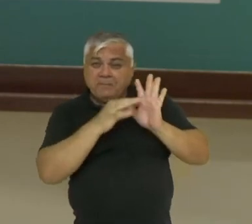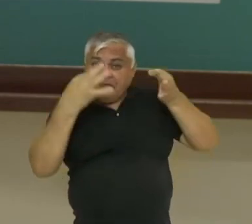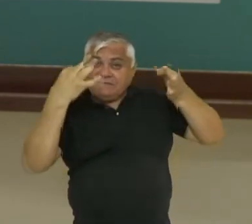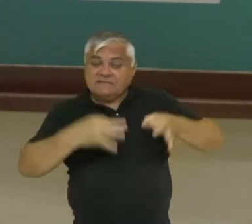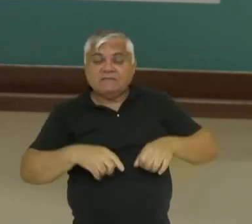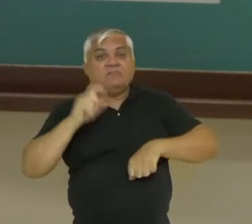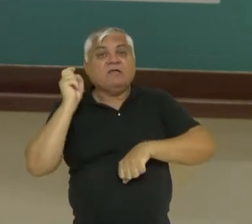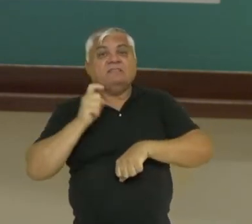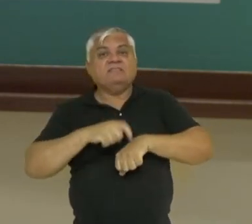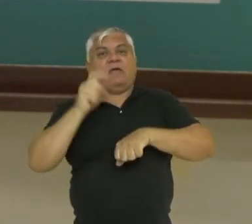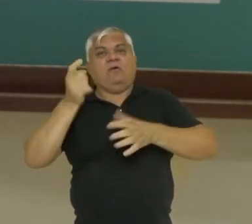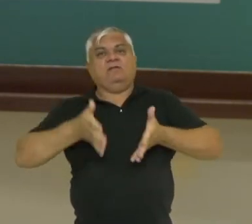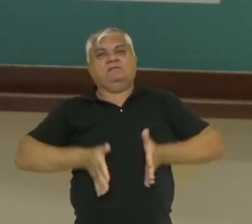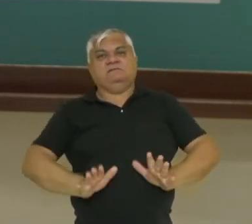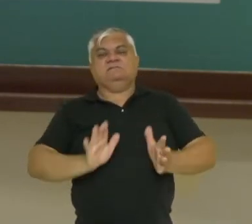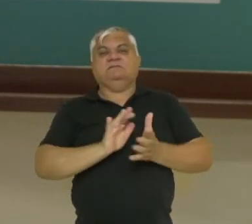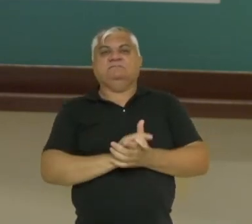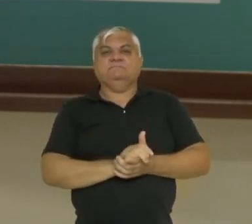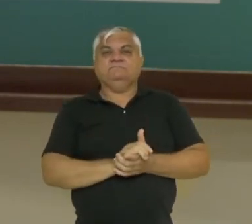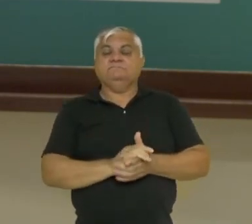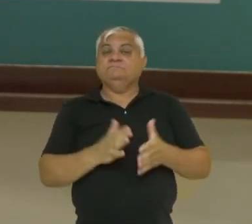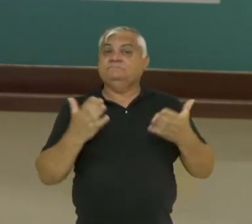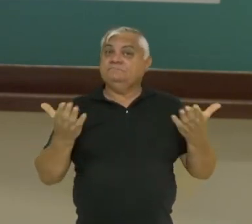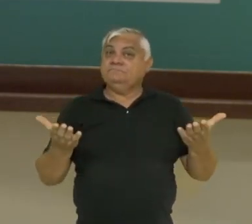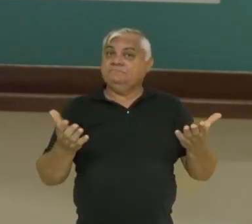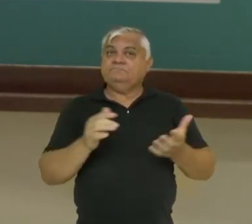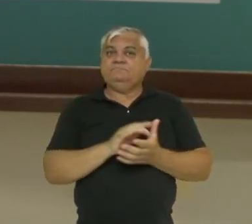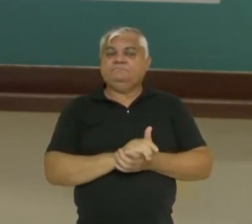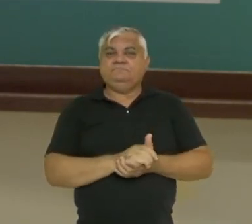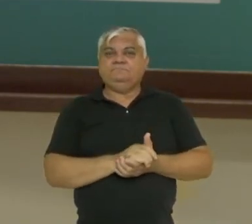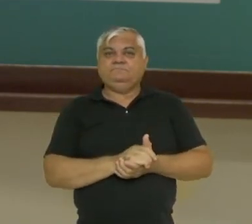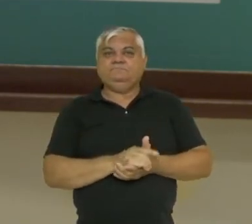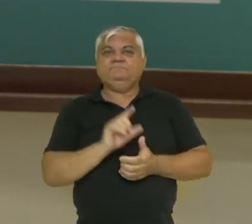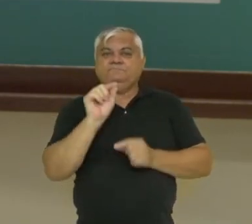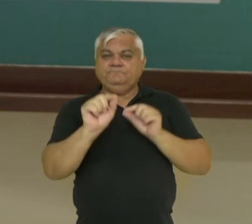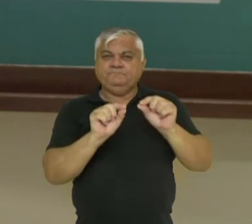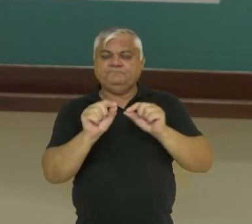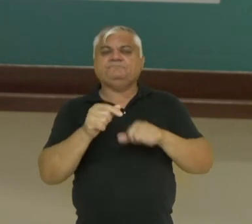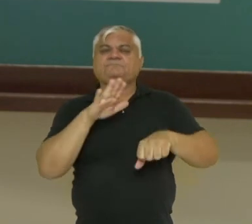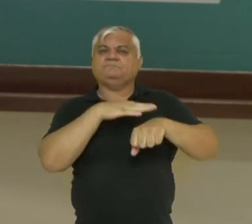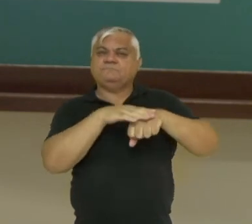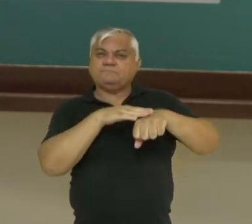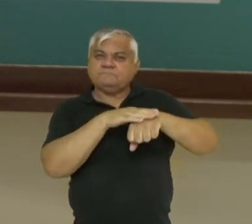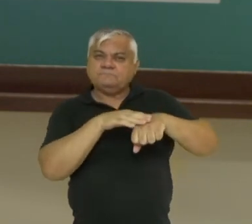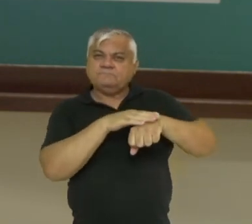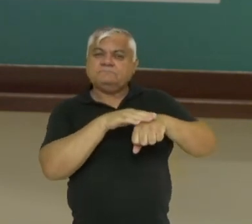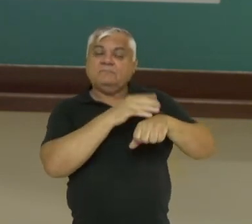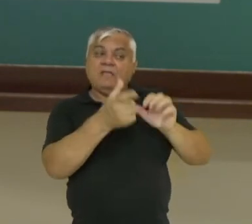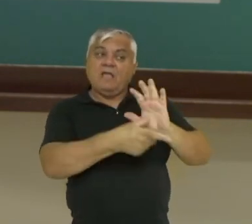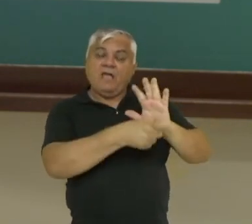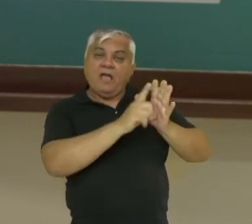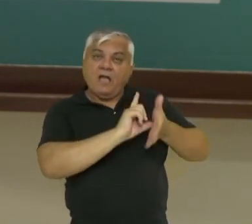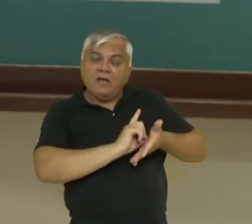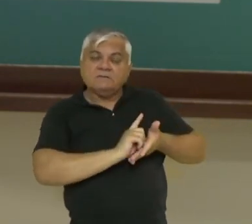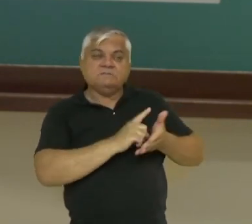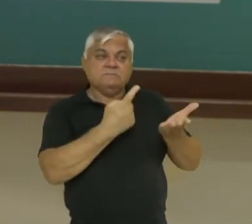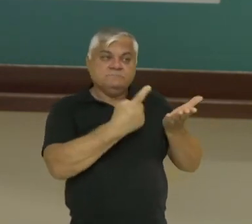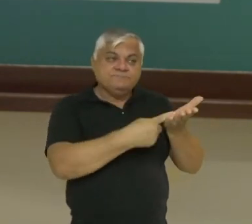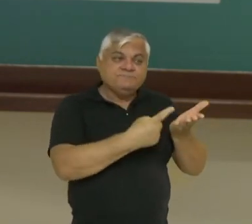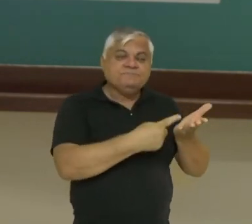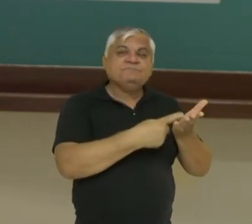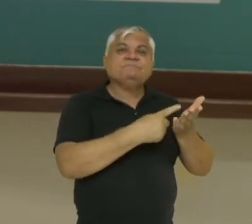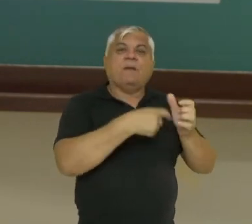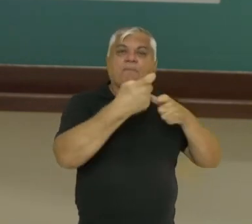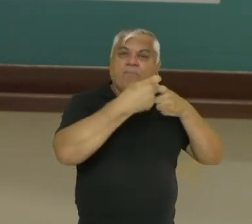do nascimento dessa criança. Então, o que acontece? Ter conversado com alguém, ter planejado com alguém o